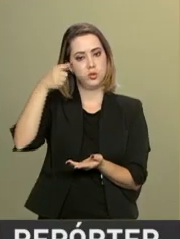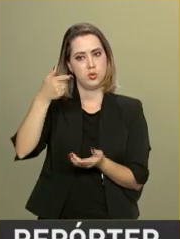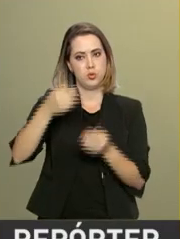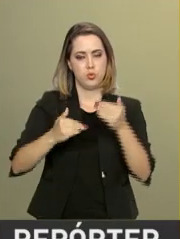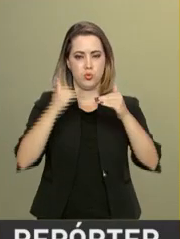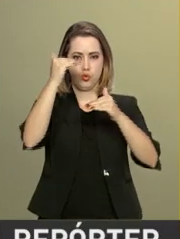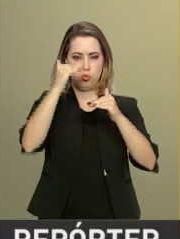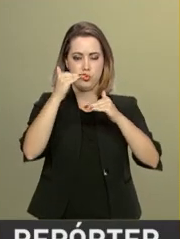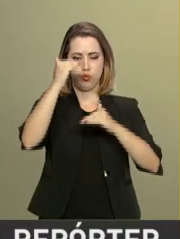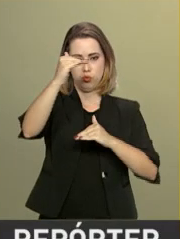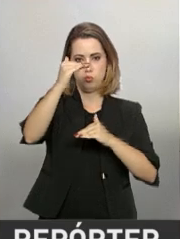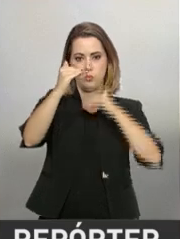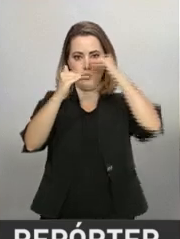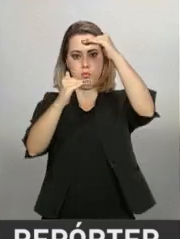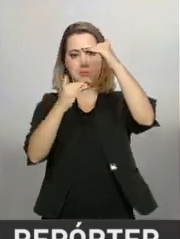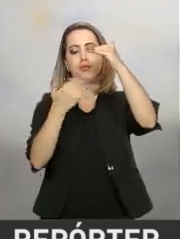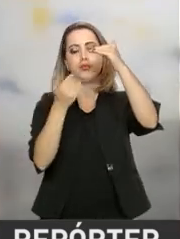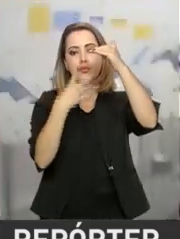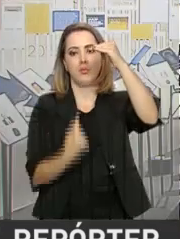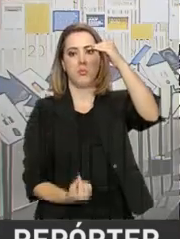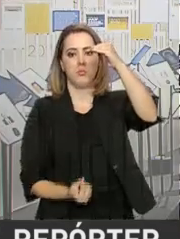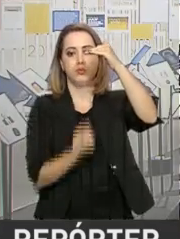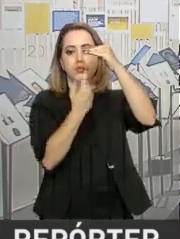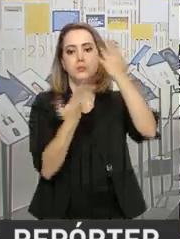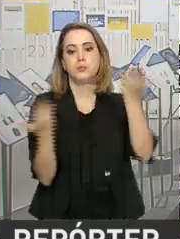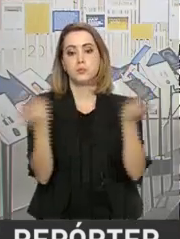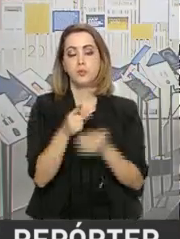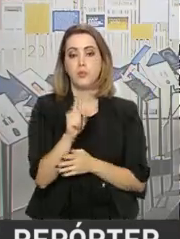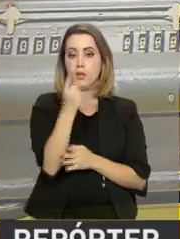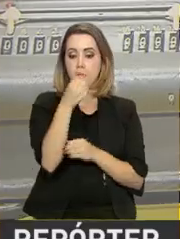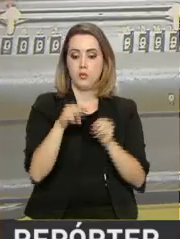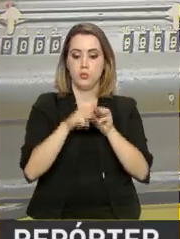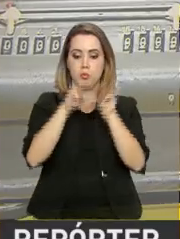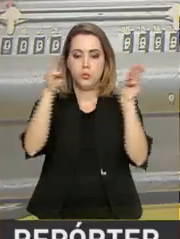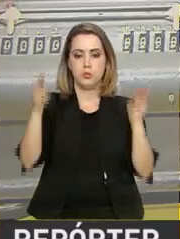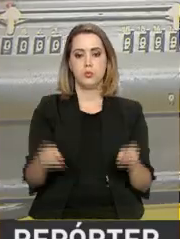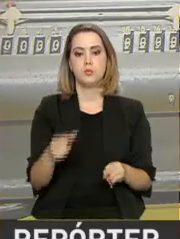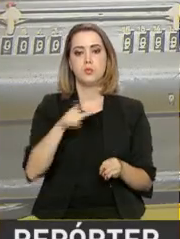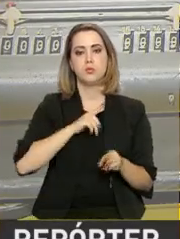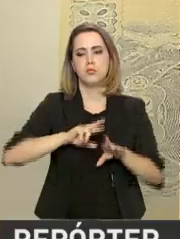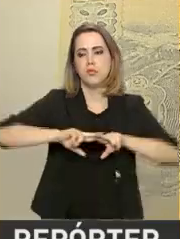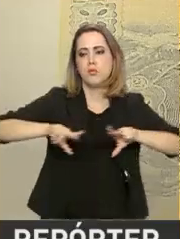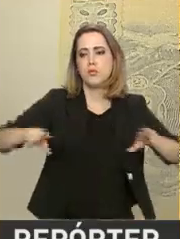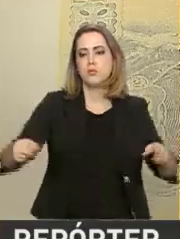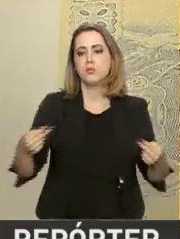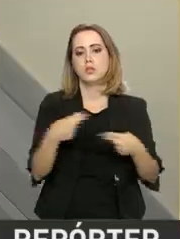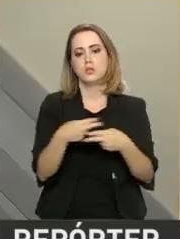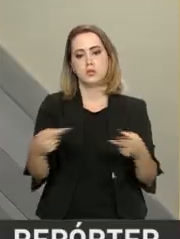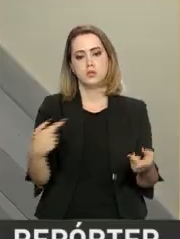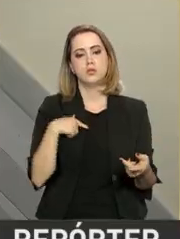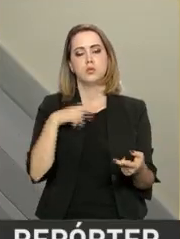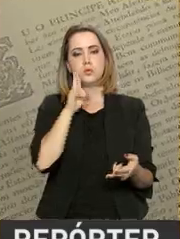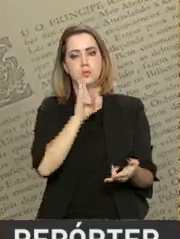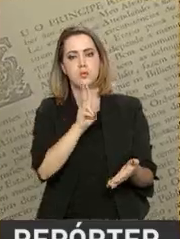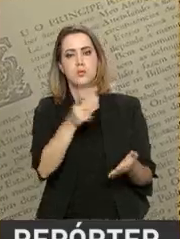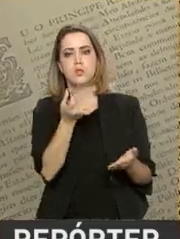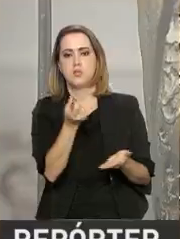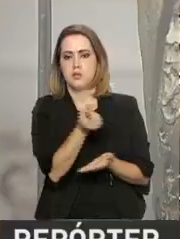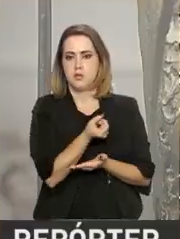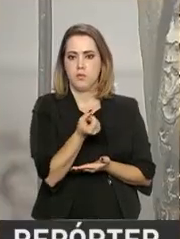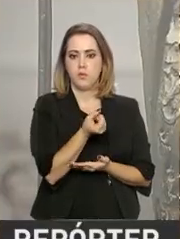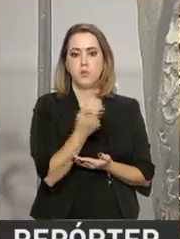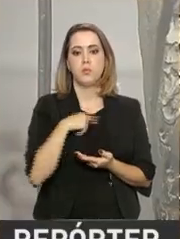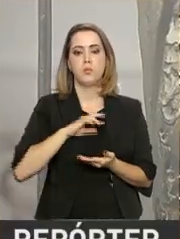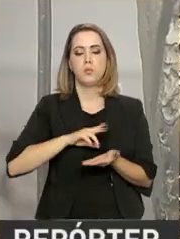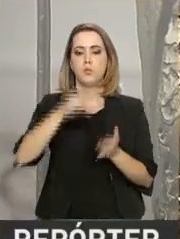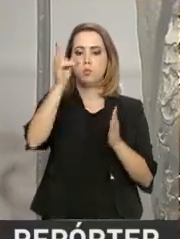no museu do Banco do Brasil inaugurado nessa quarta-feira que reúne equipamentos bancários cédulas e moedas antigas documentos